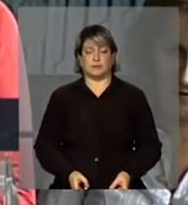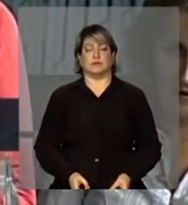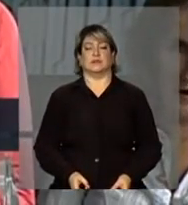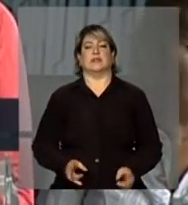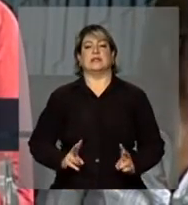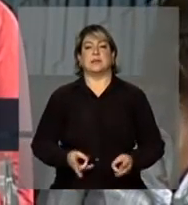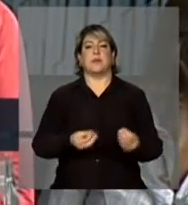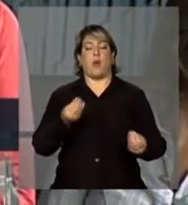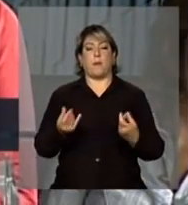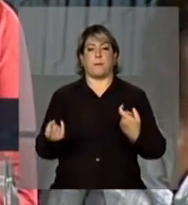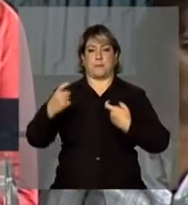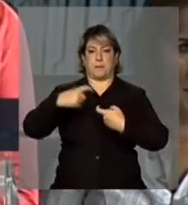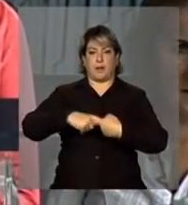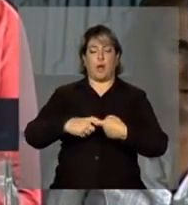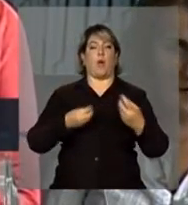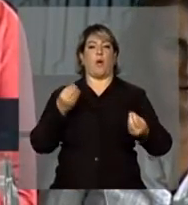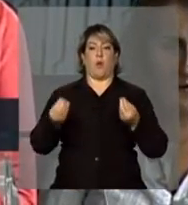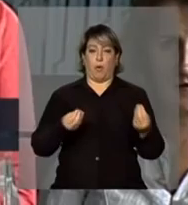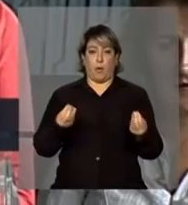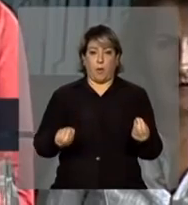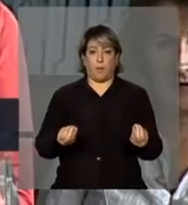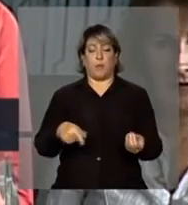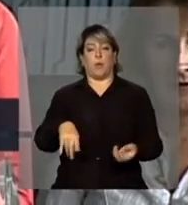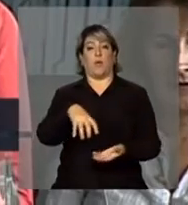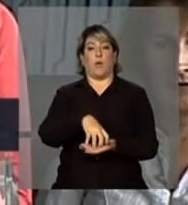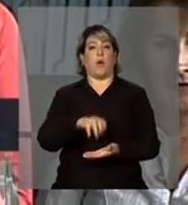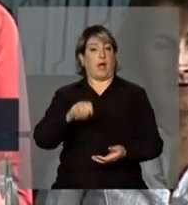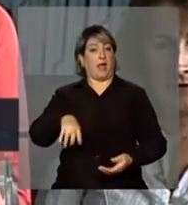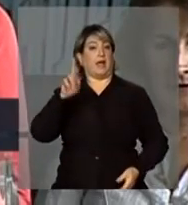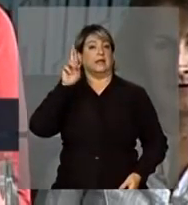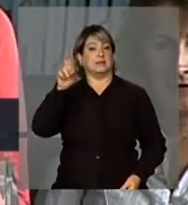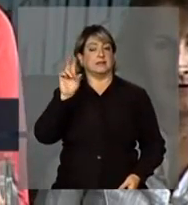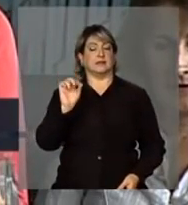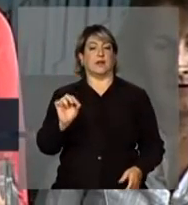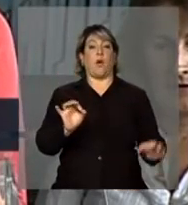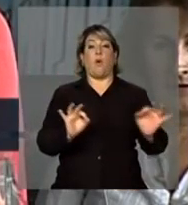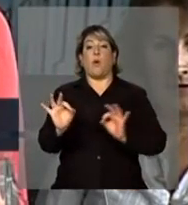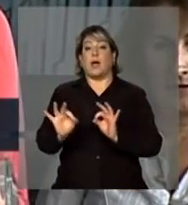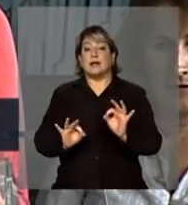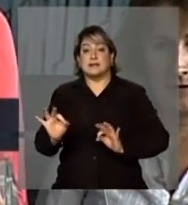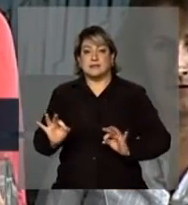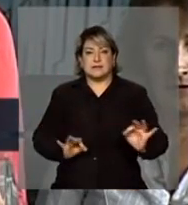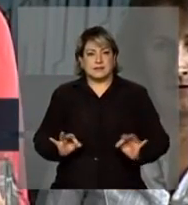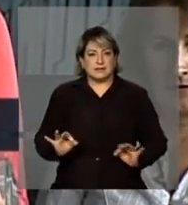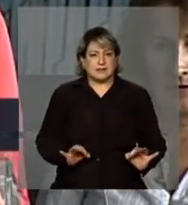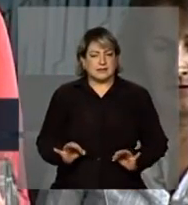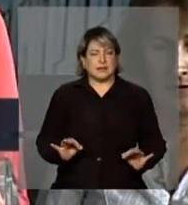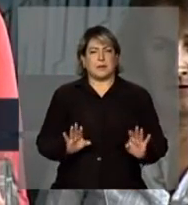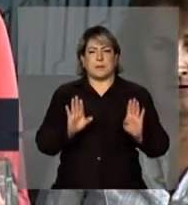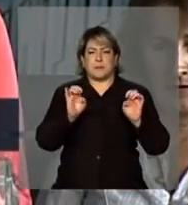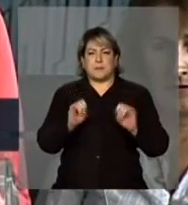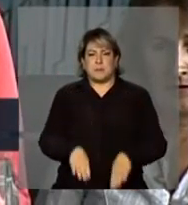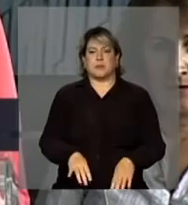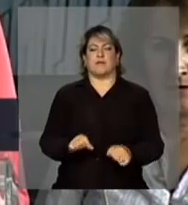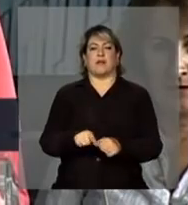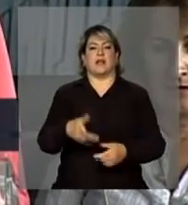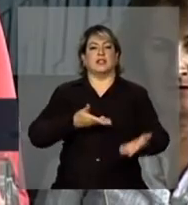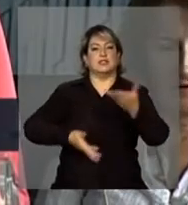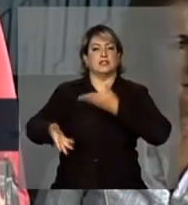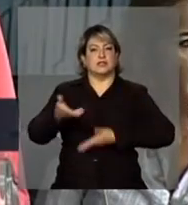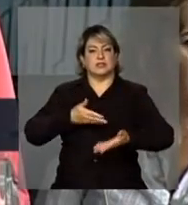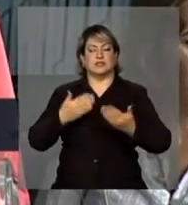como parceiro, como o órgão que é responsável por organizar, por coordenar, por fazer esse diálogo